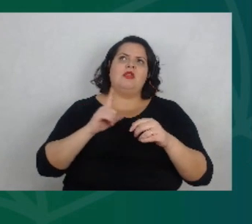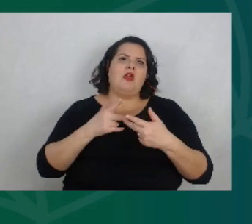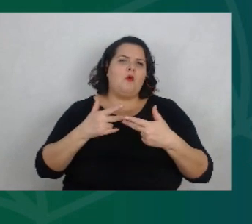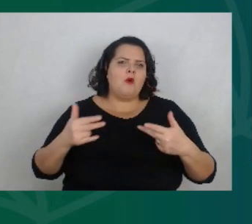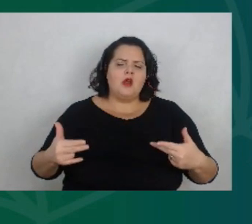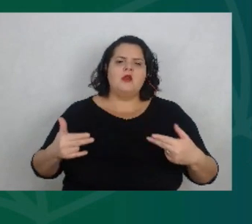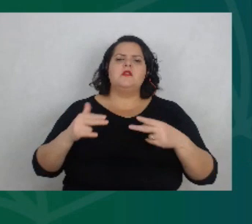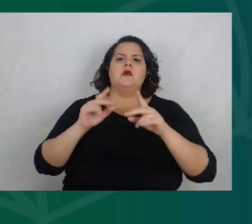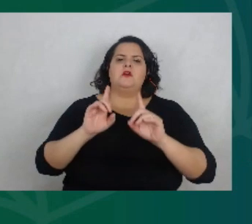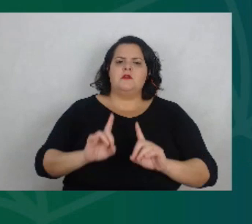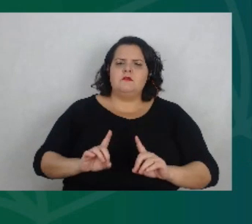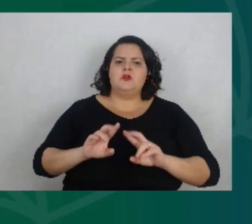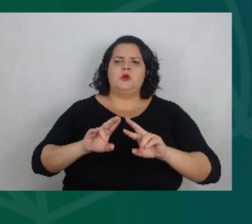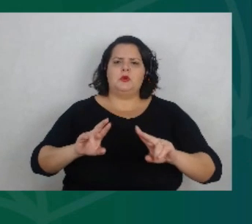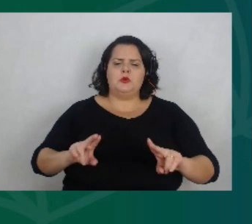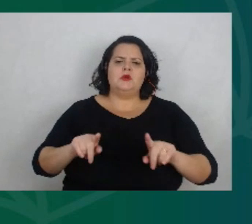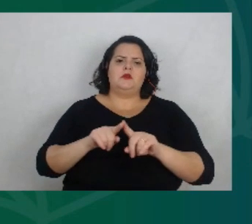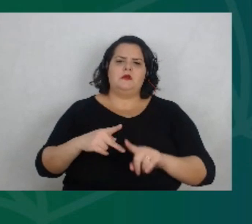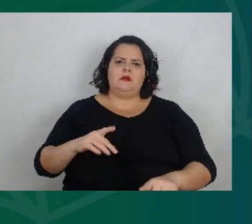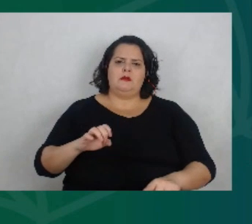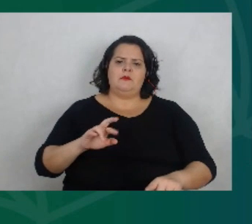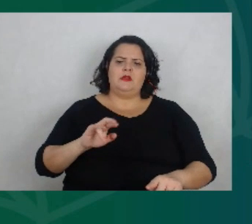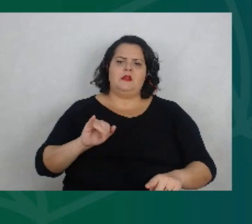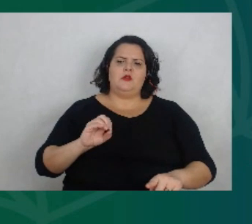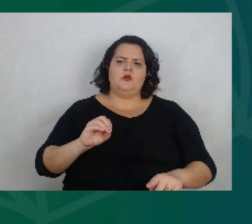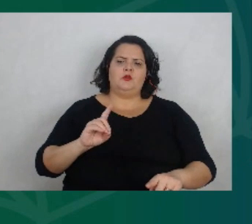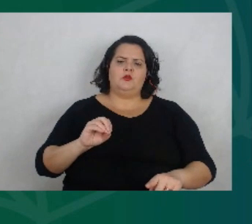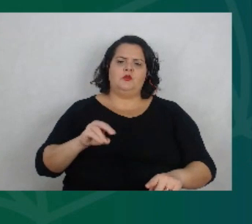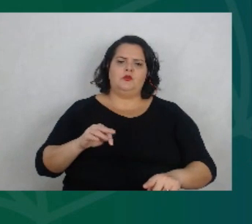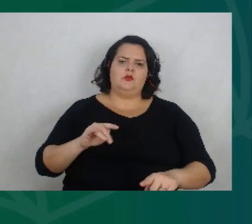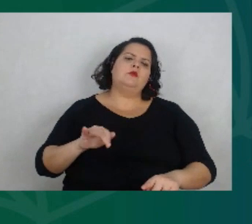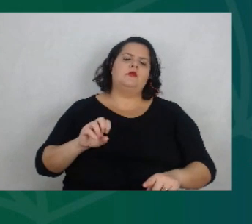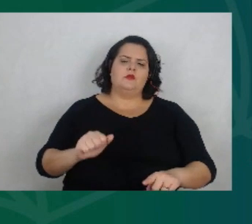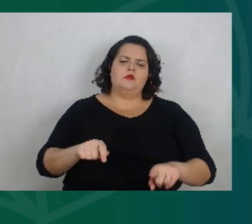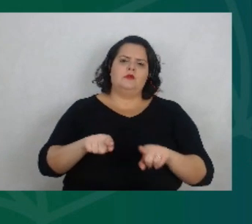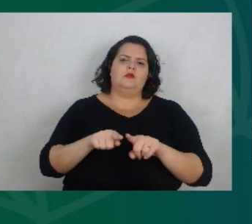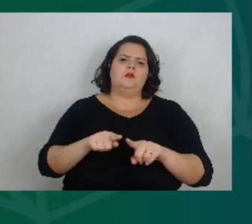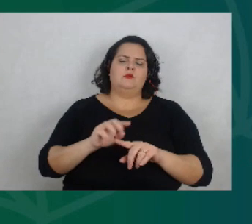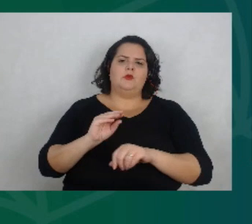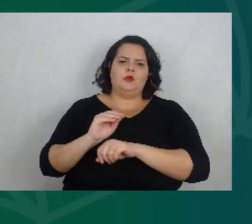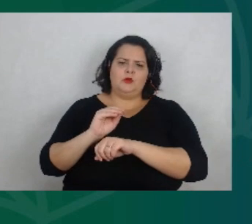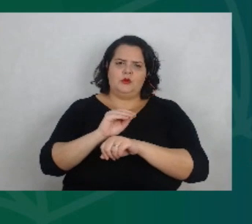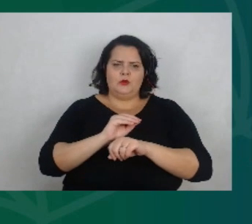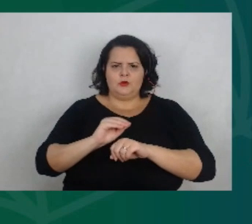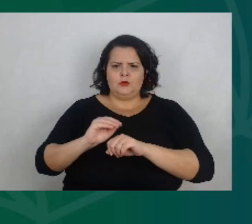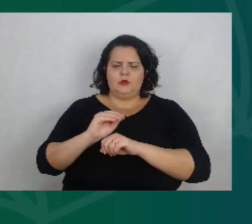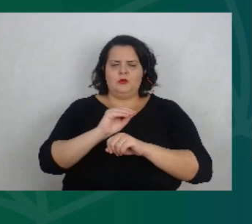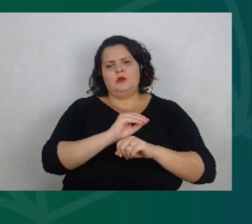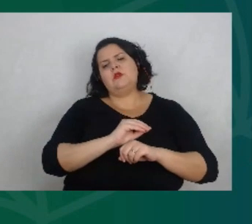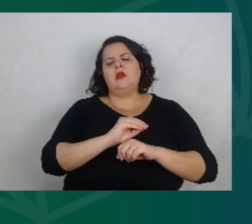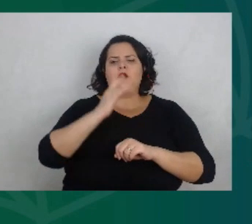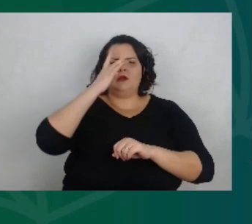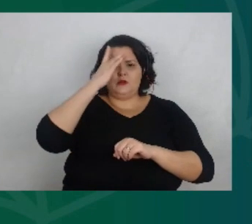periodontistas, mas temos uma ação muito voltada ao cuidado do paciente, dessa assistência do paciente como um todo, em